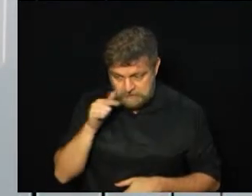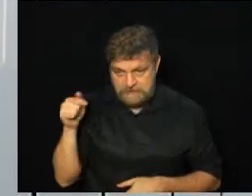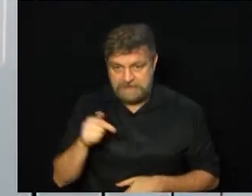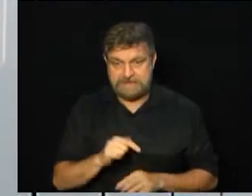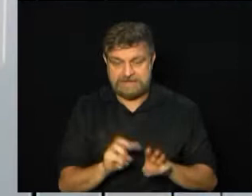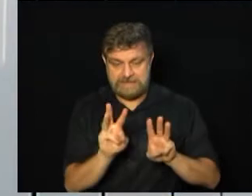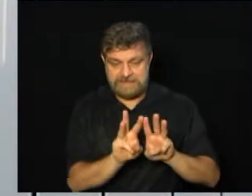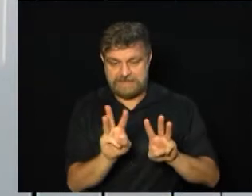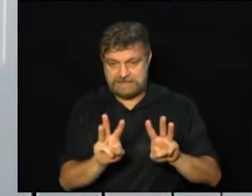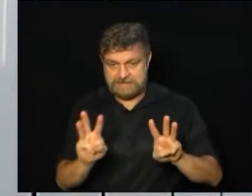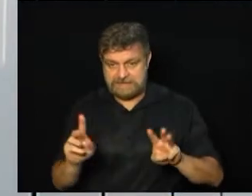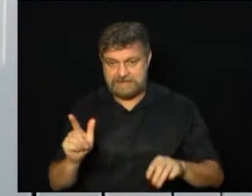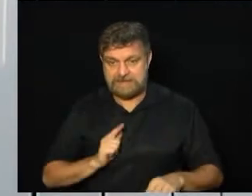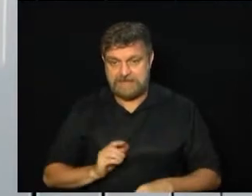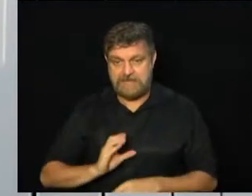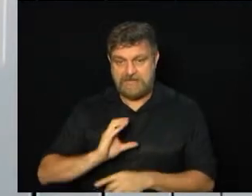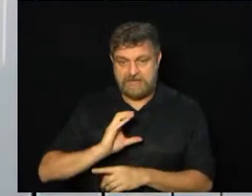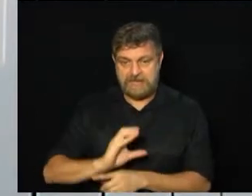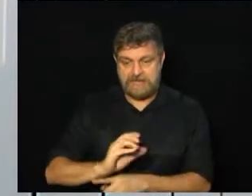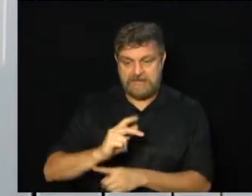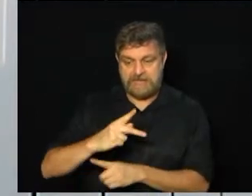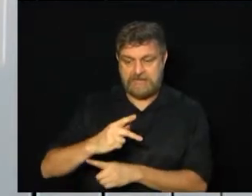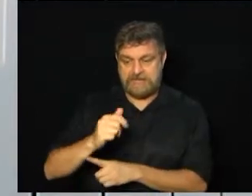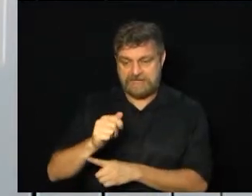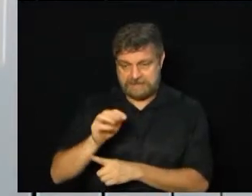que apareceu aí,